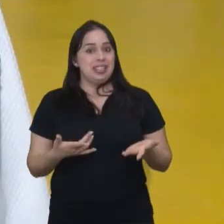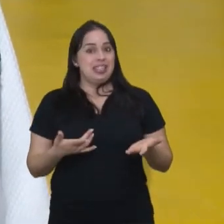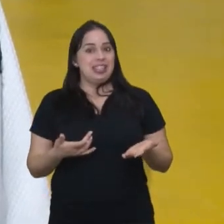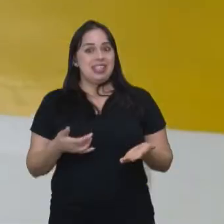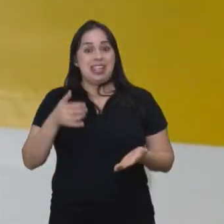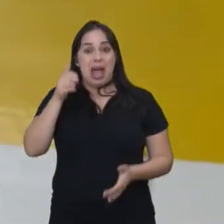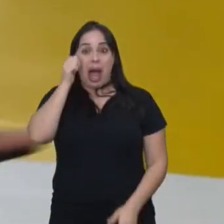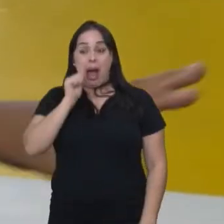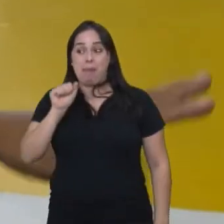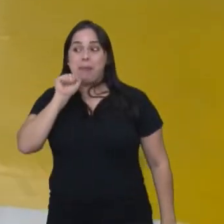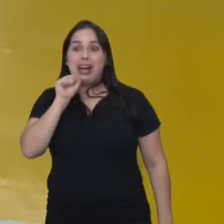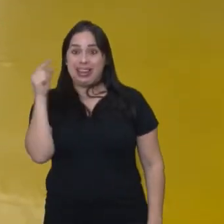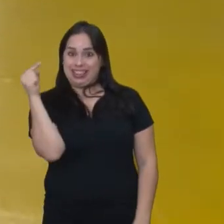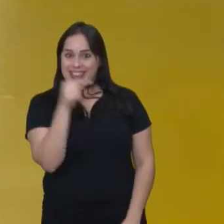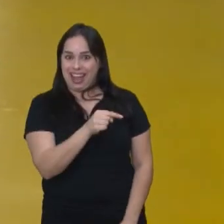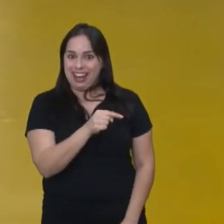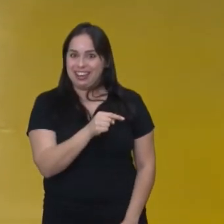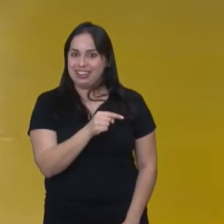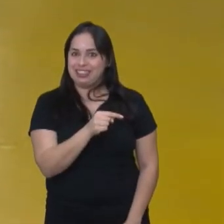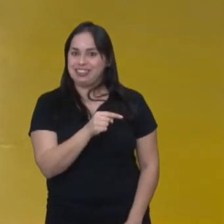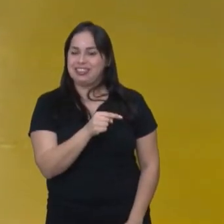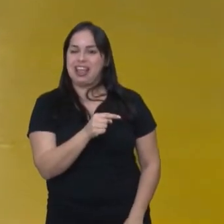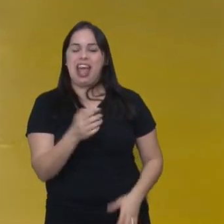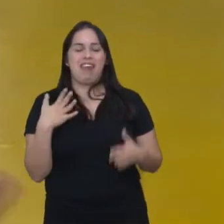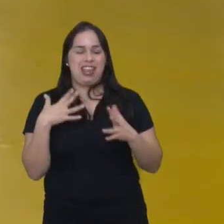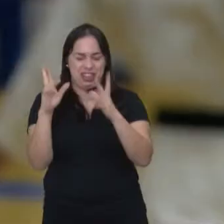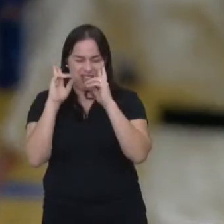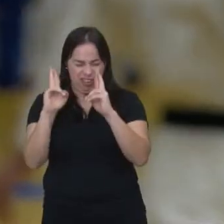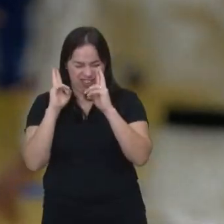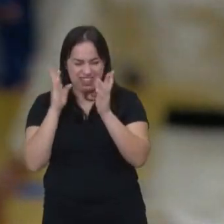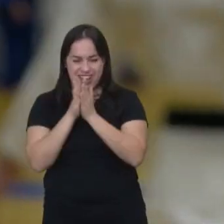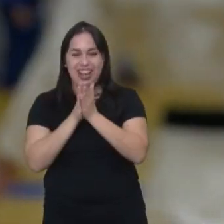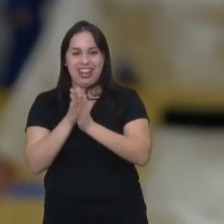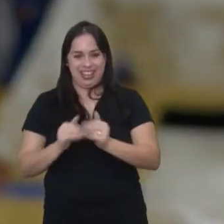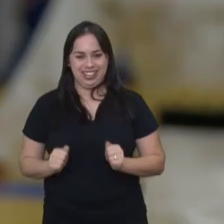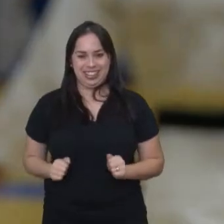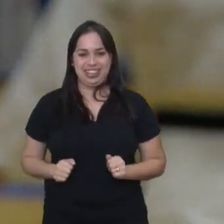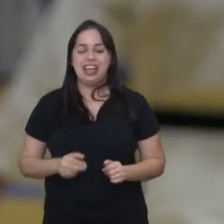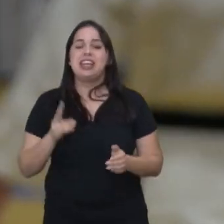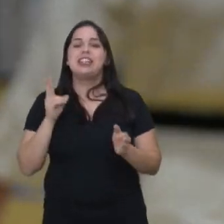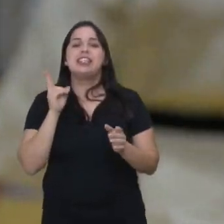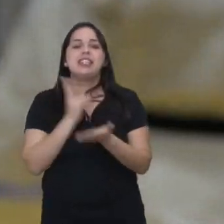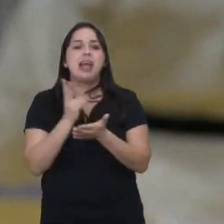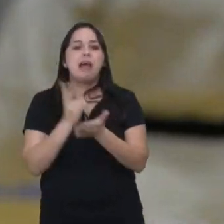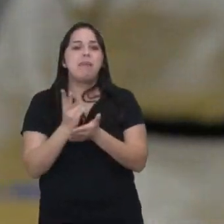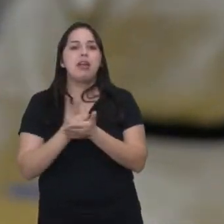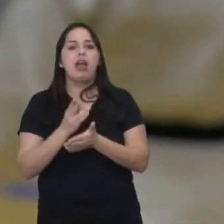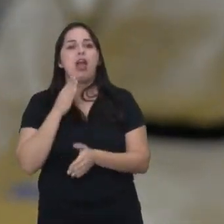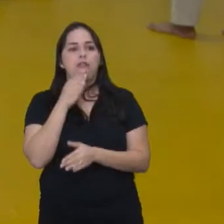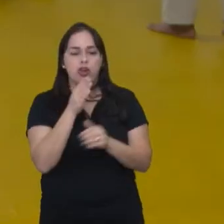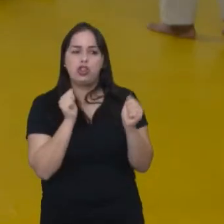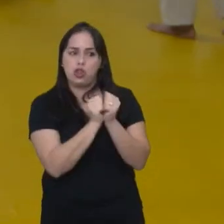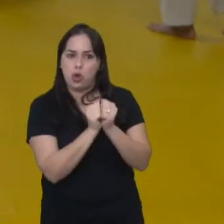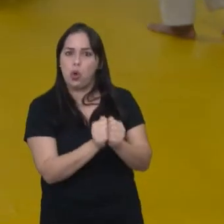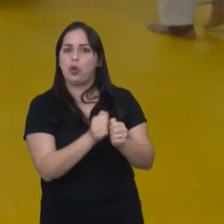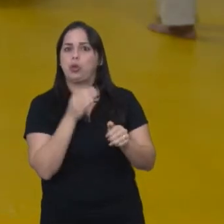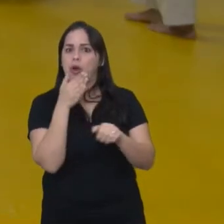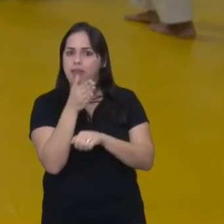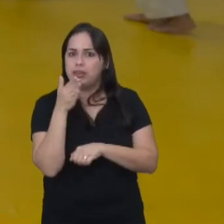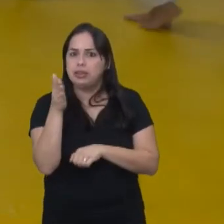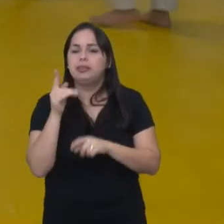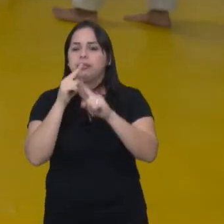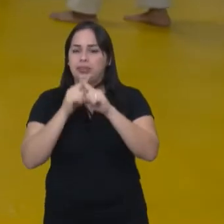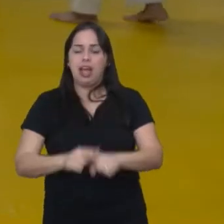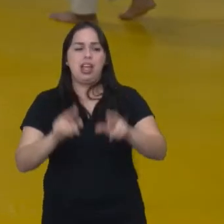campeão de. E se depender da Alessandra, mãe da Ana Júlia, não vai faltar torcida para a filha judoca. Sempre que eu posso, eu vou